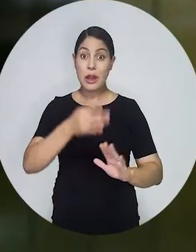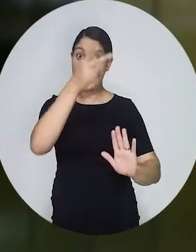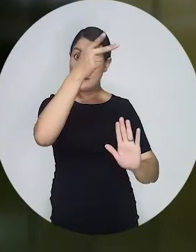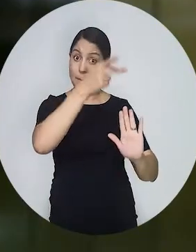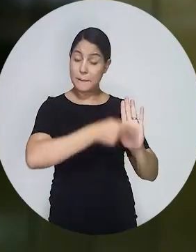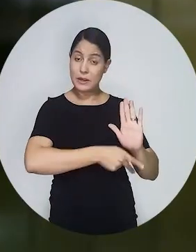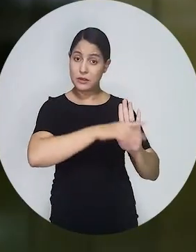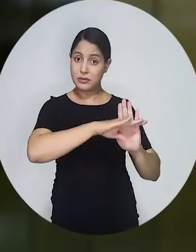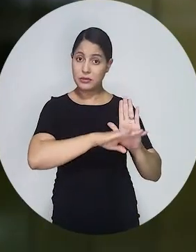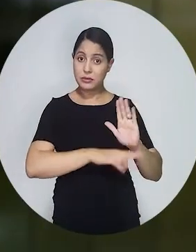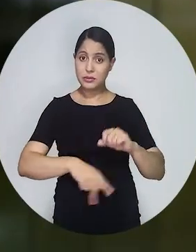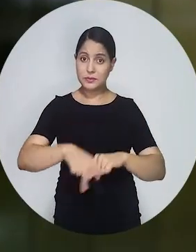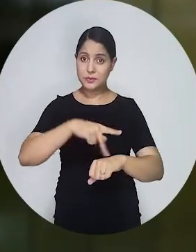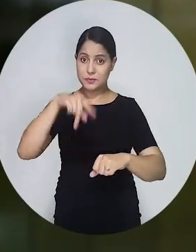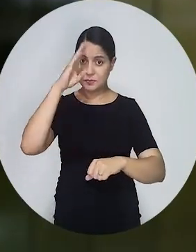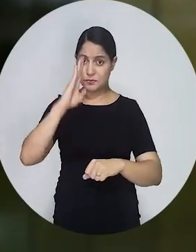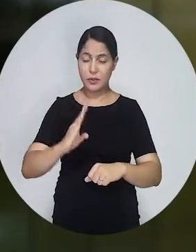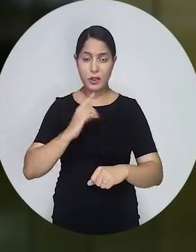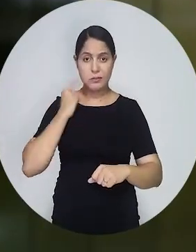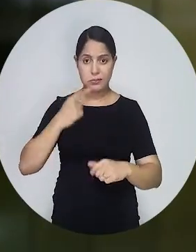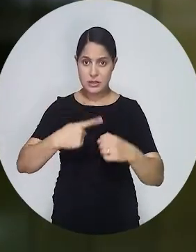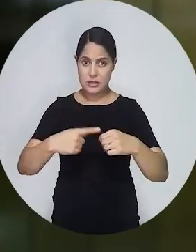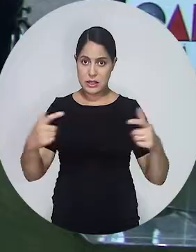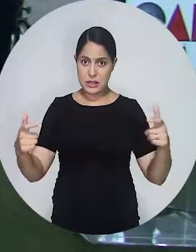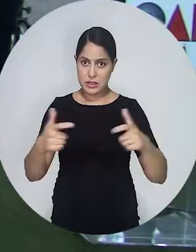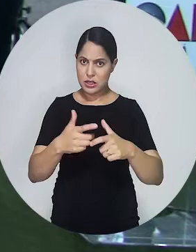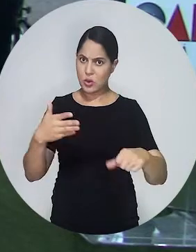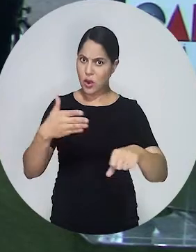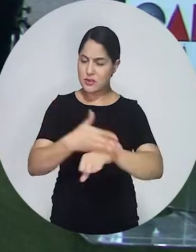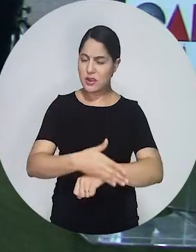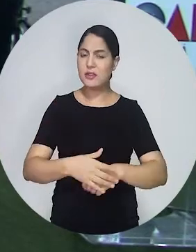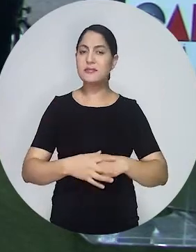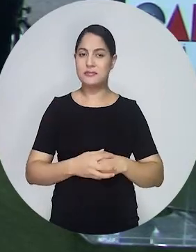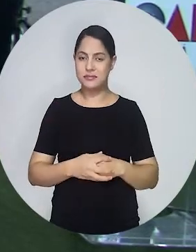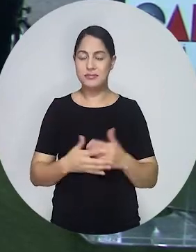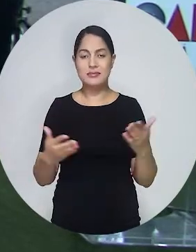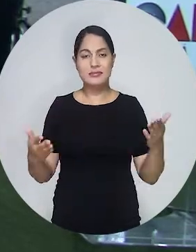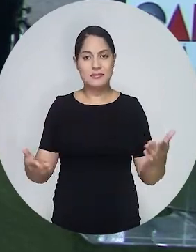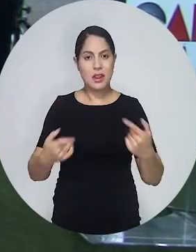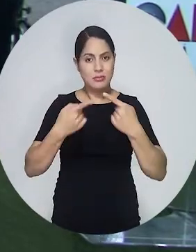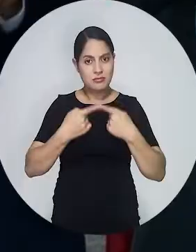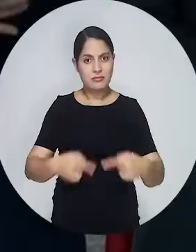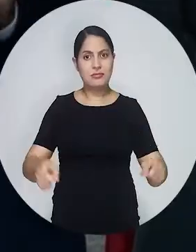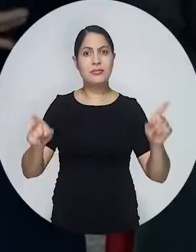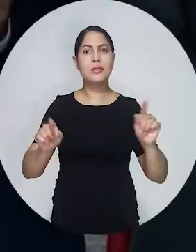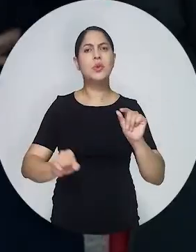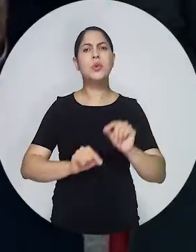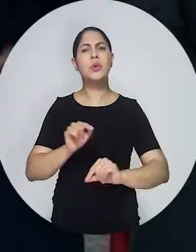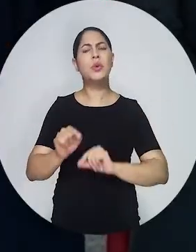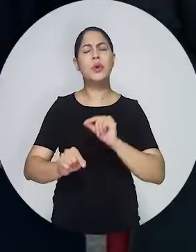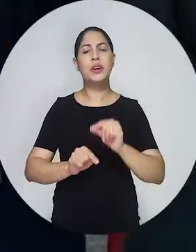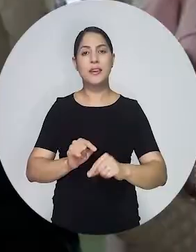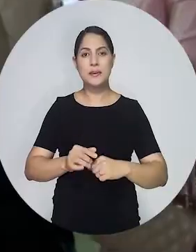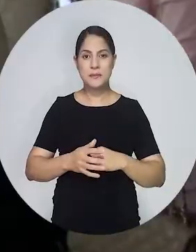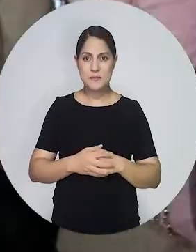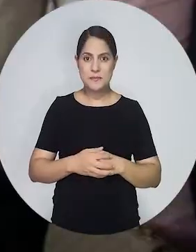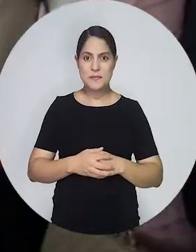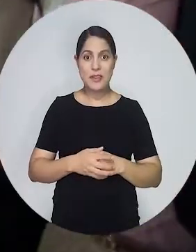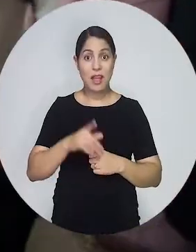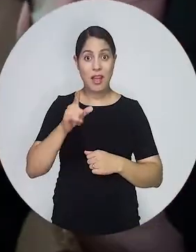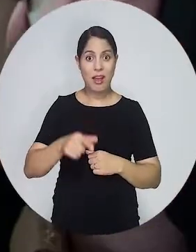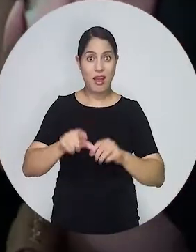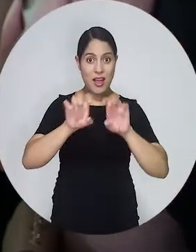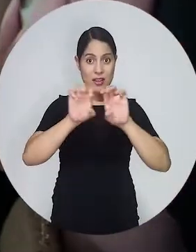uma etapa do Plano Nacional de Interiorização da Advocacia, o presidente nacional da OAB, Beto Simonetti, lançou a